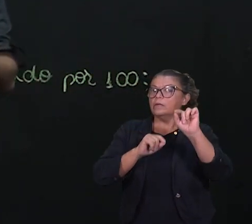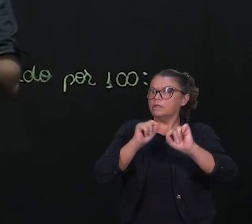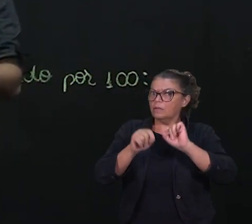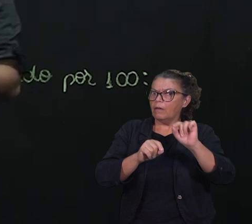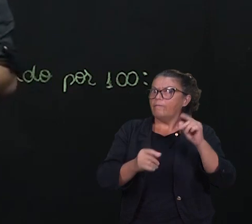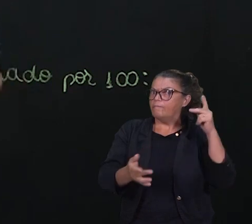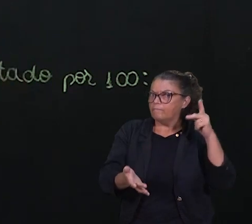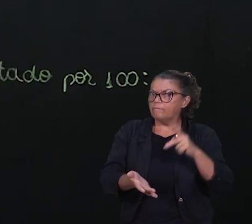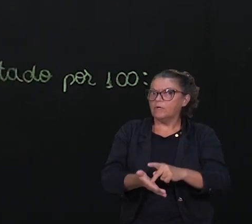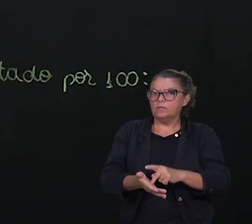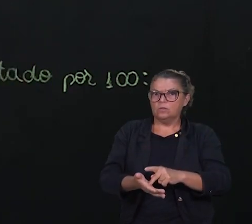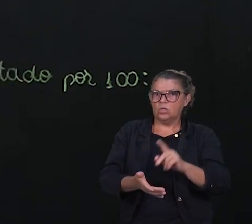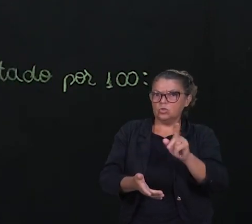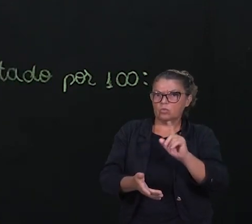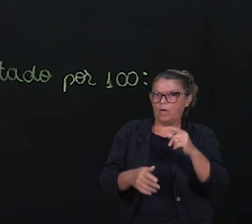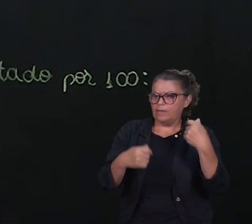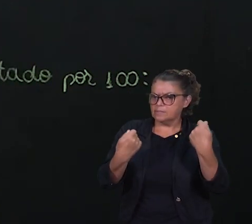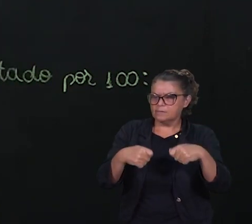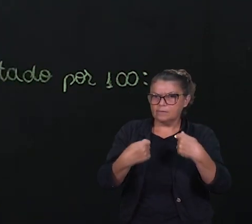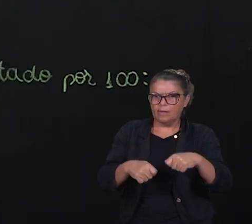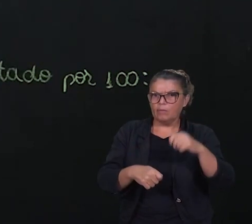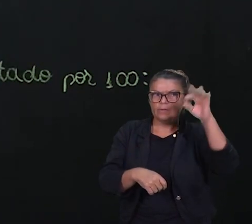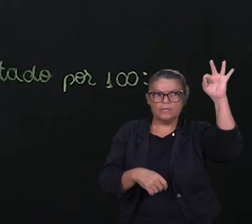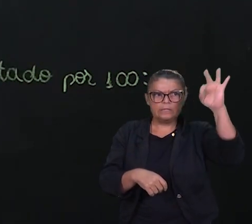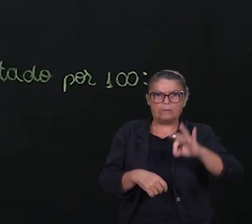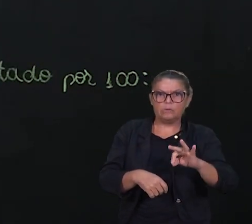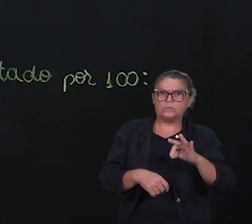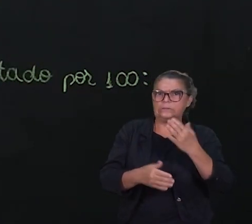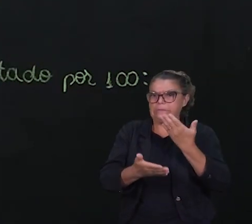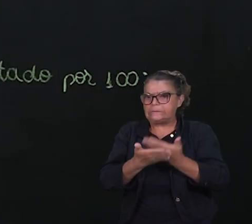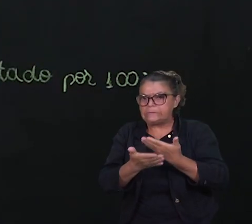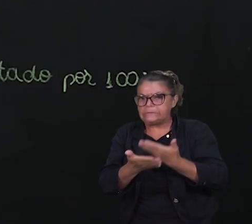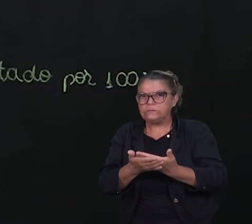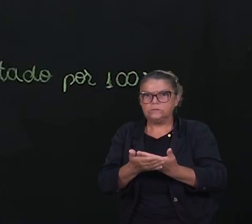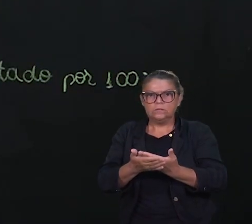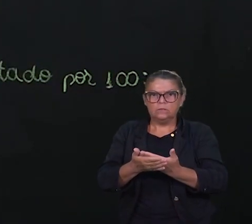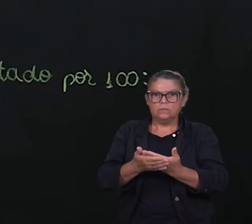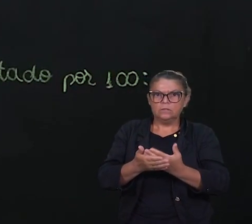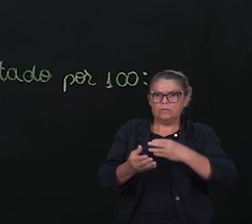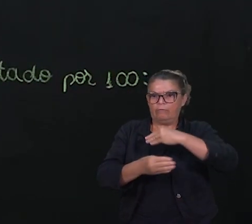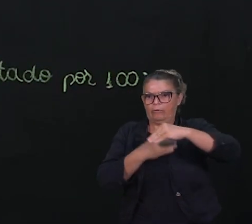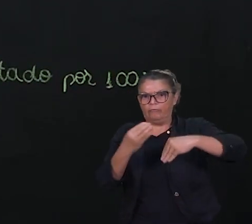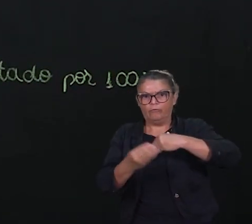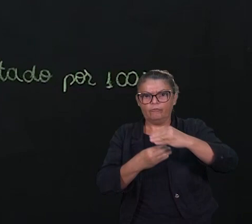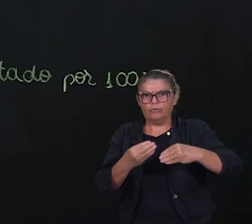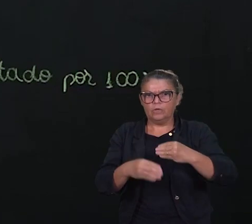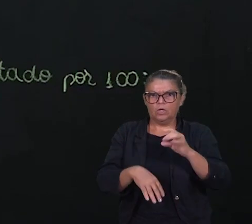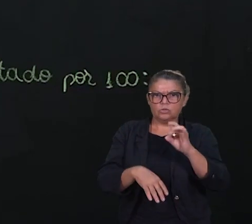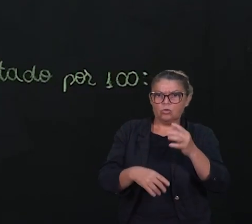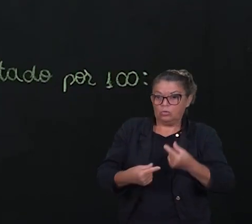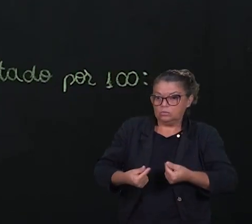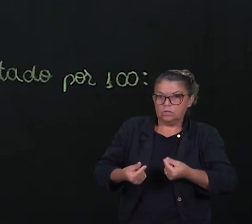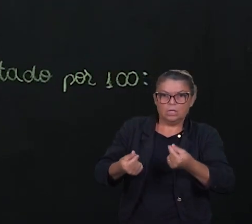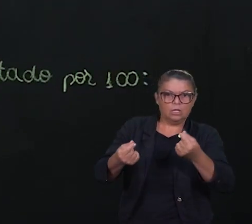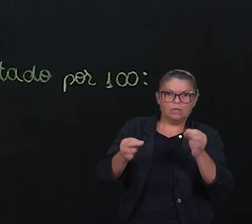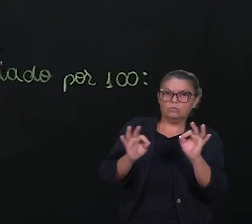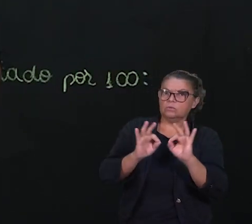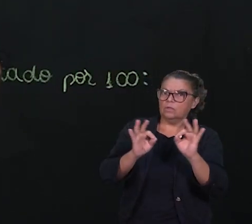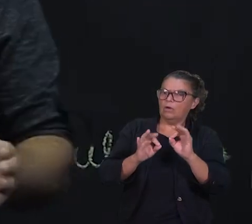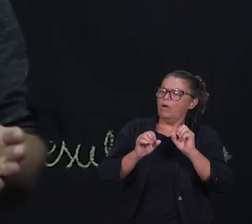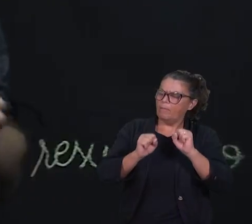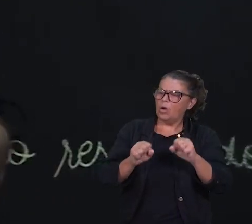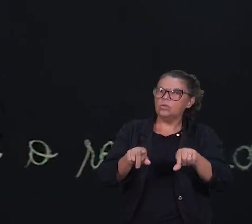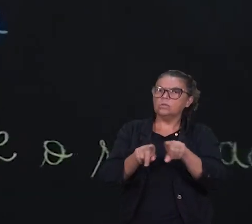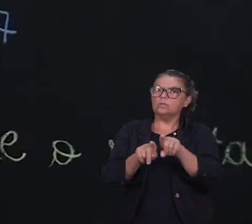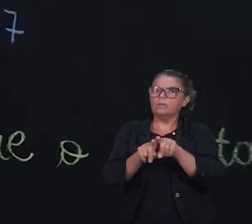que, realmente, nem sempre trabalhar com porcentagem vai envolver somente operações financeiras. Eu